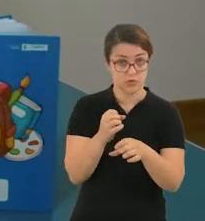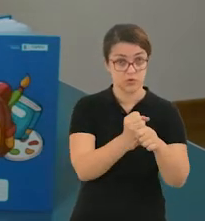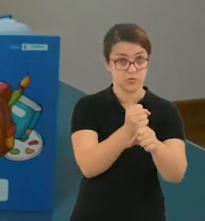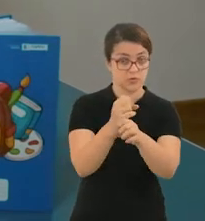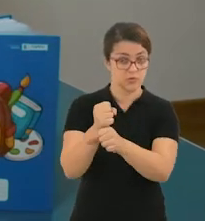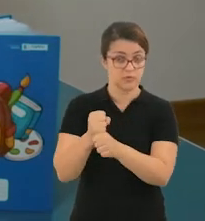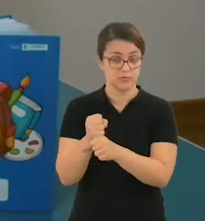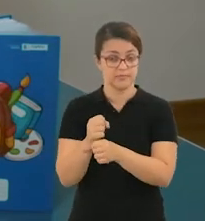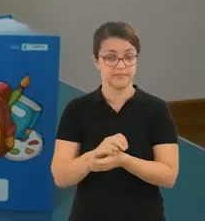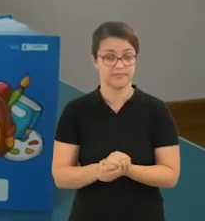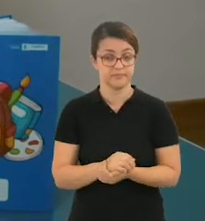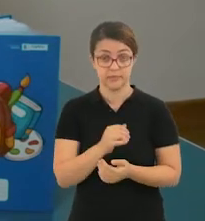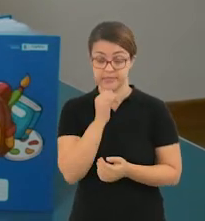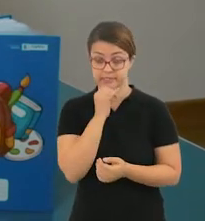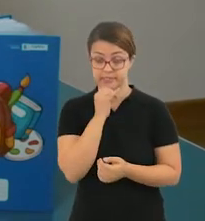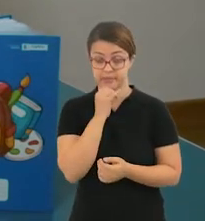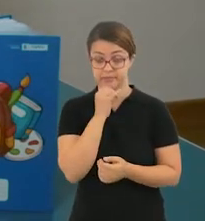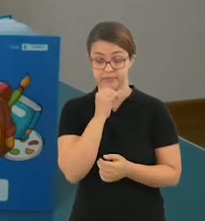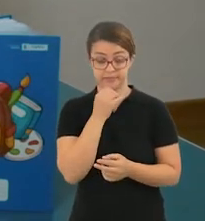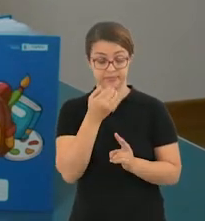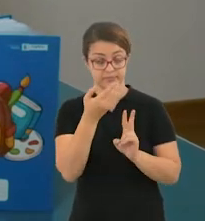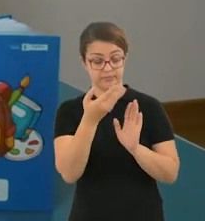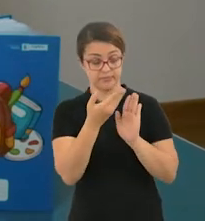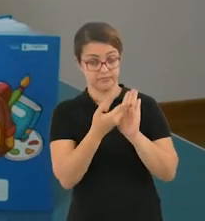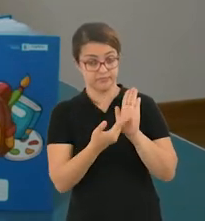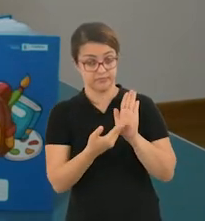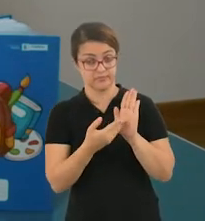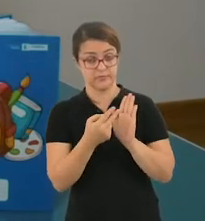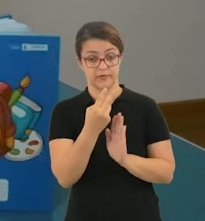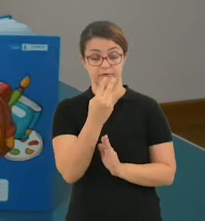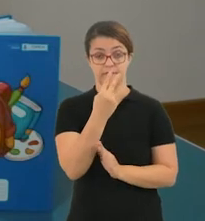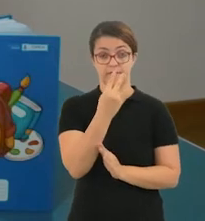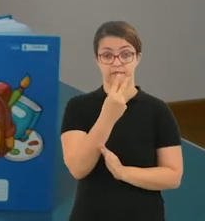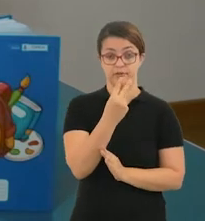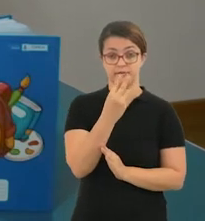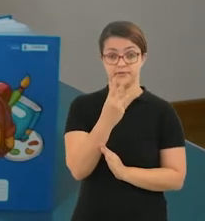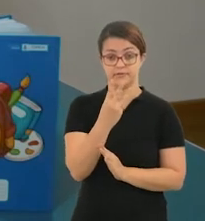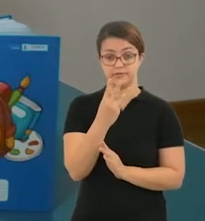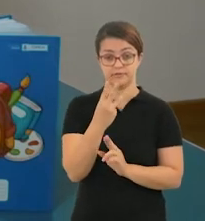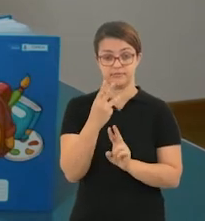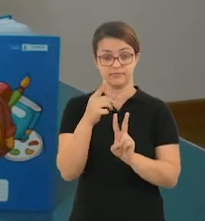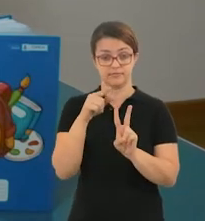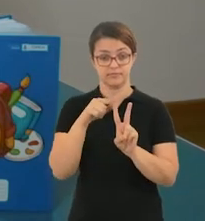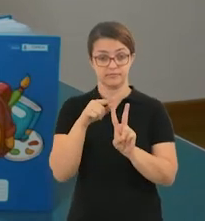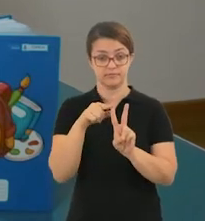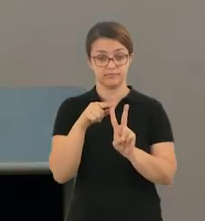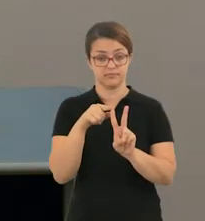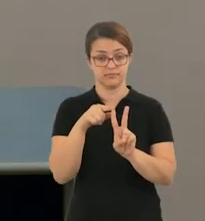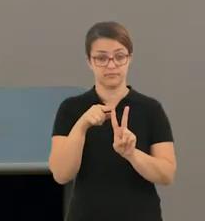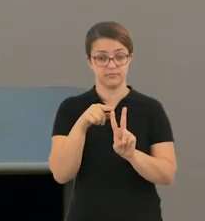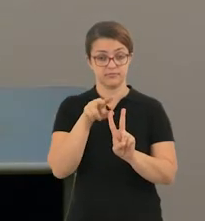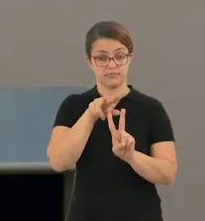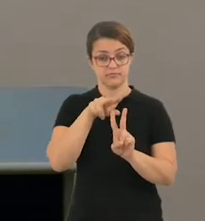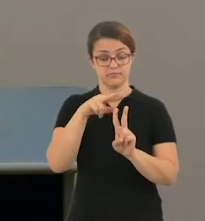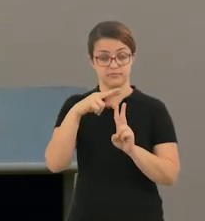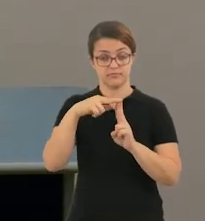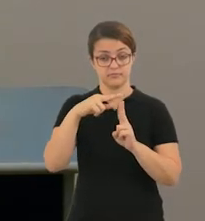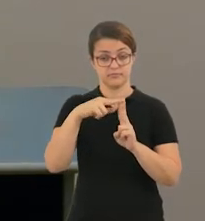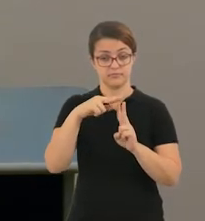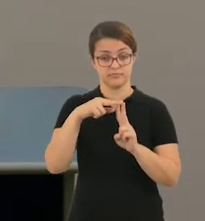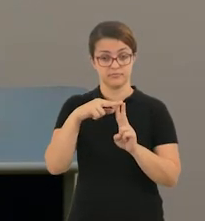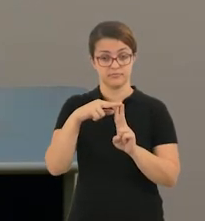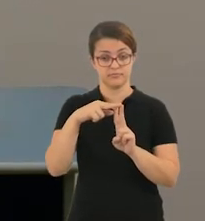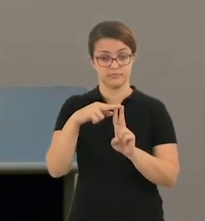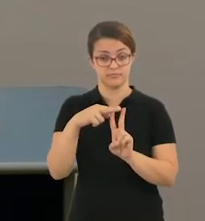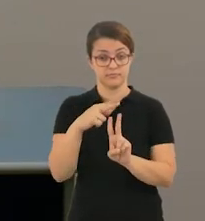números. Então vamos ver. Um exemplo aqui, nós temos o número 23. Na casa da dezena, temos aqui